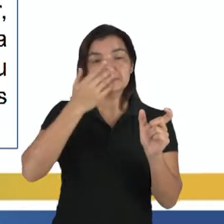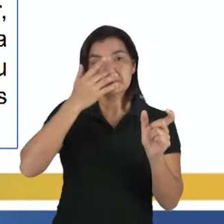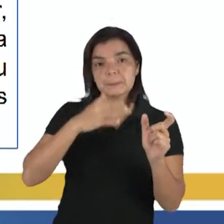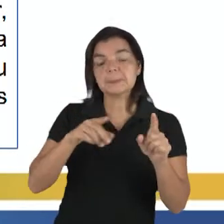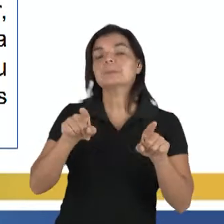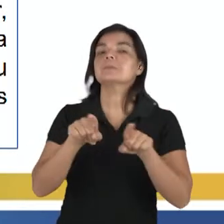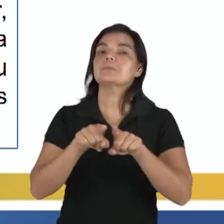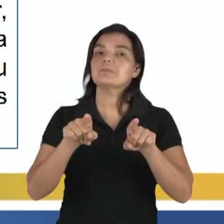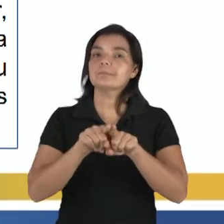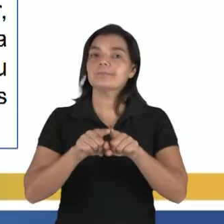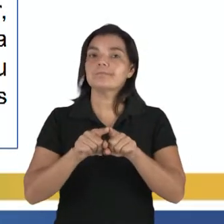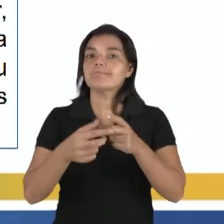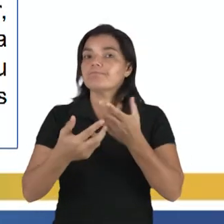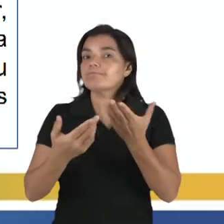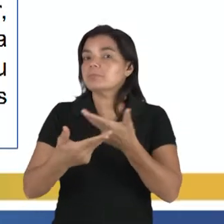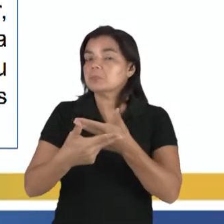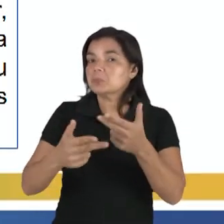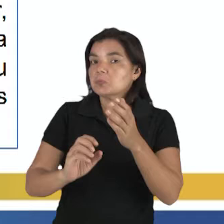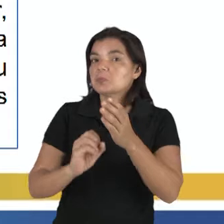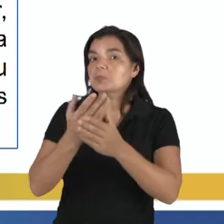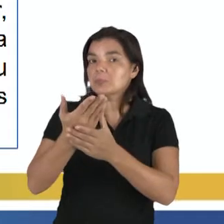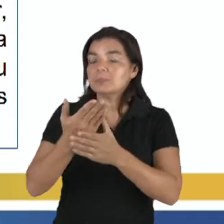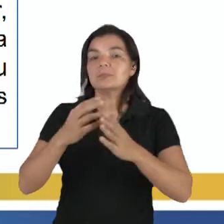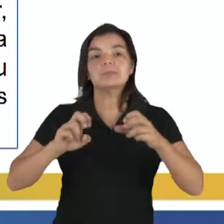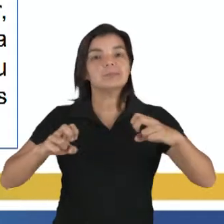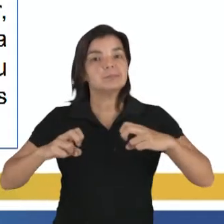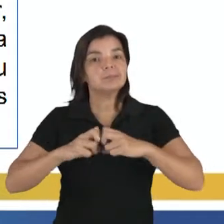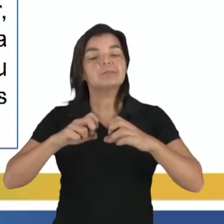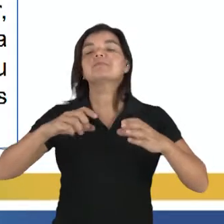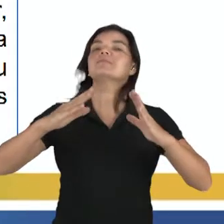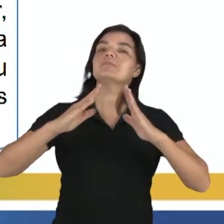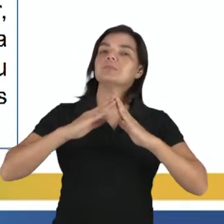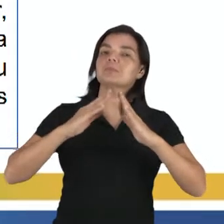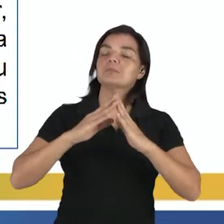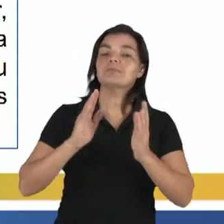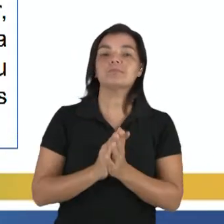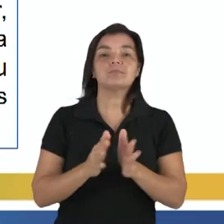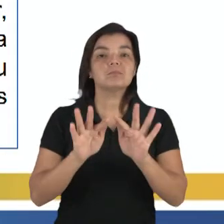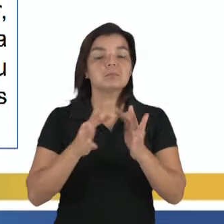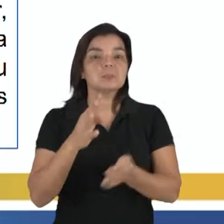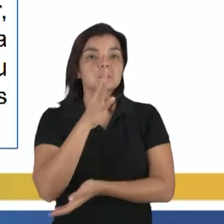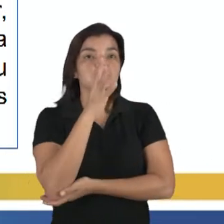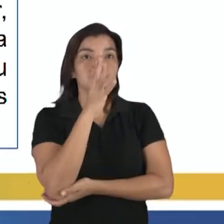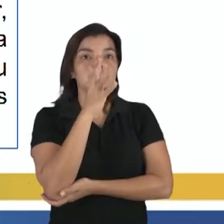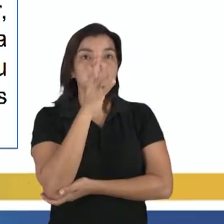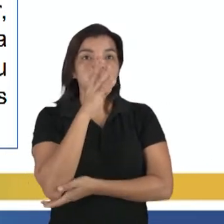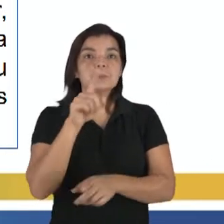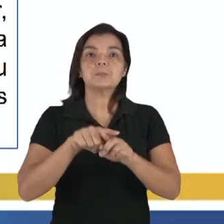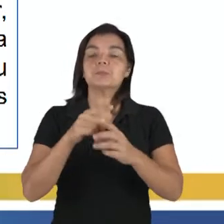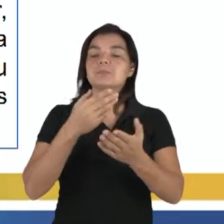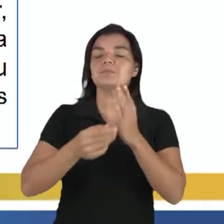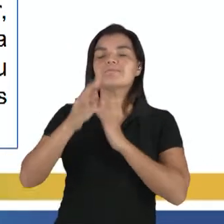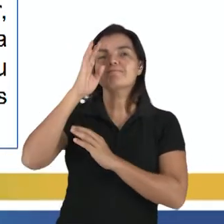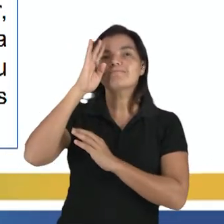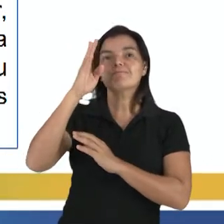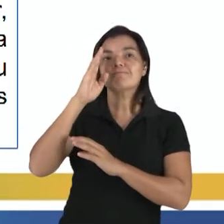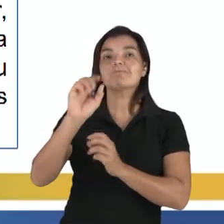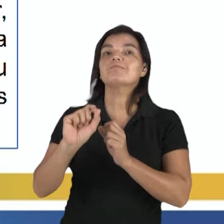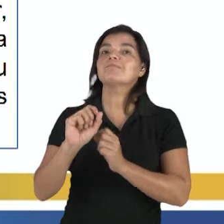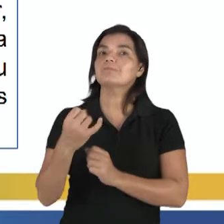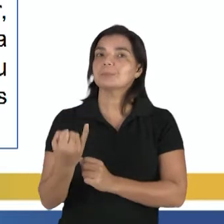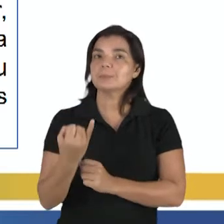uma criança ou num acidente doméstico. Torno-me simples espectador e perco a noção do